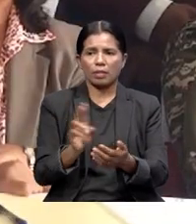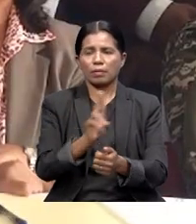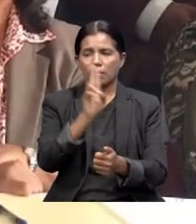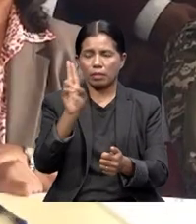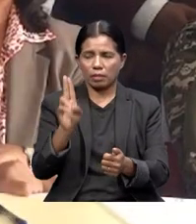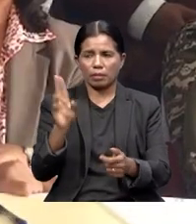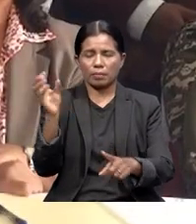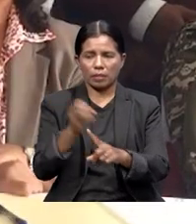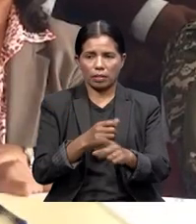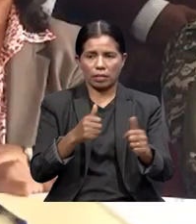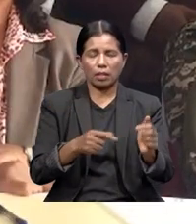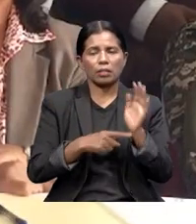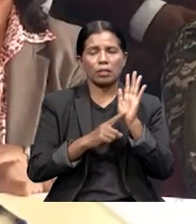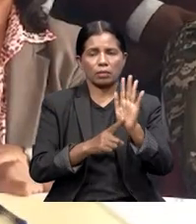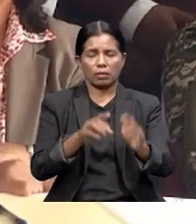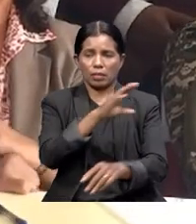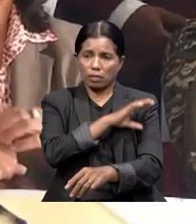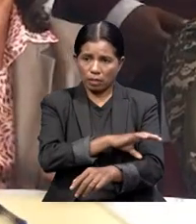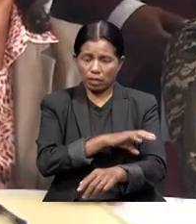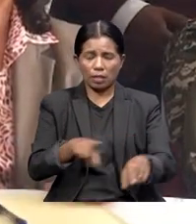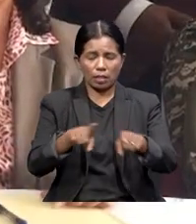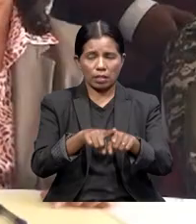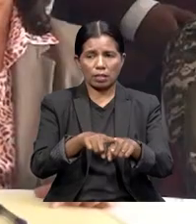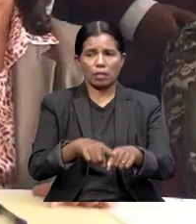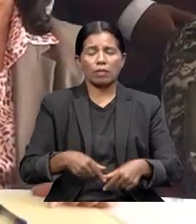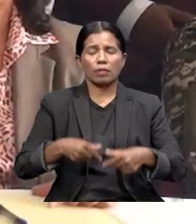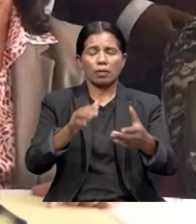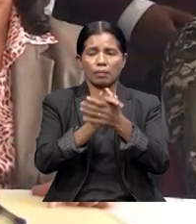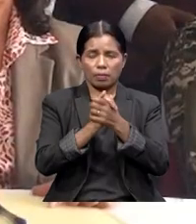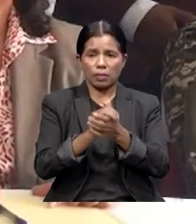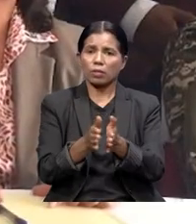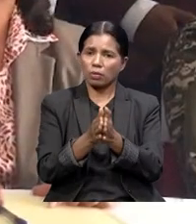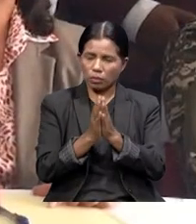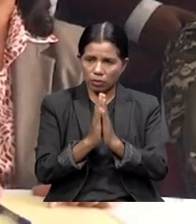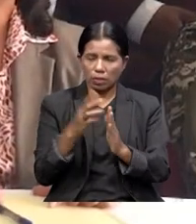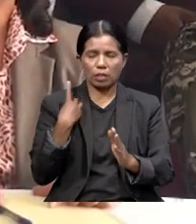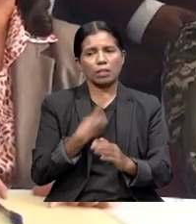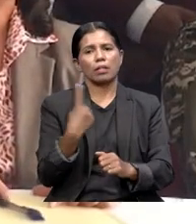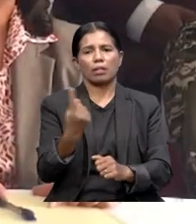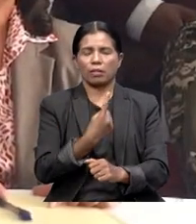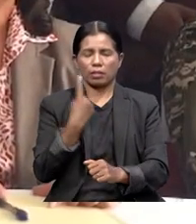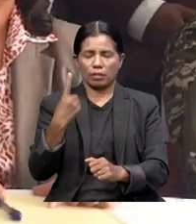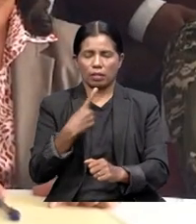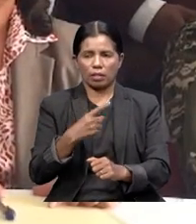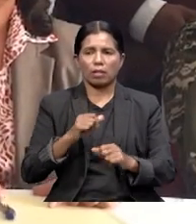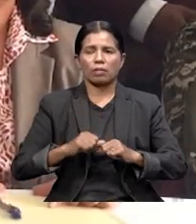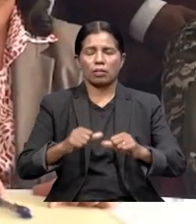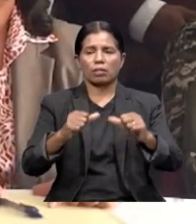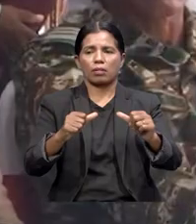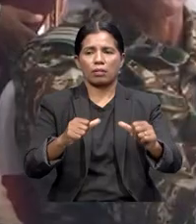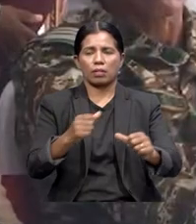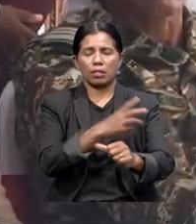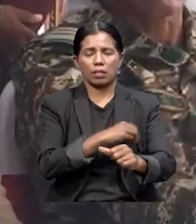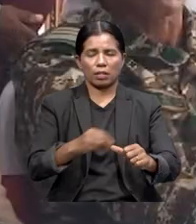a oportunidade de lançar a autoridade de segurança, a cara para Veneza e Russo, para ir manter na fati e ter minha